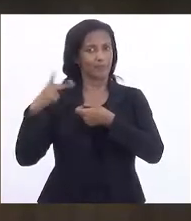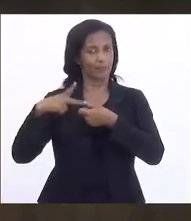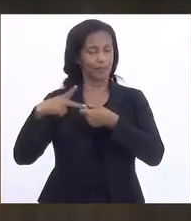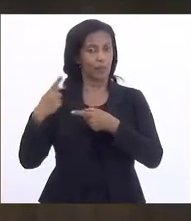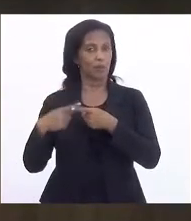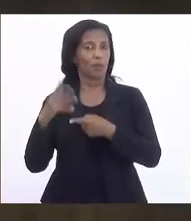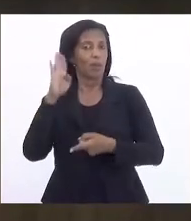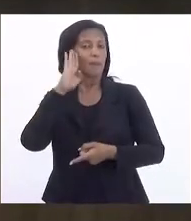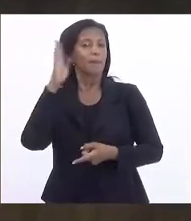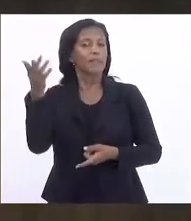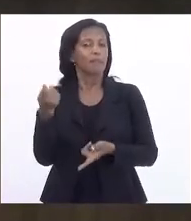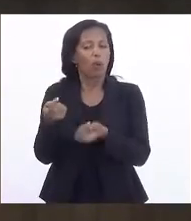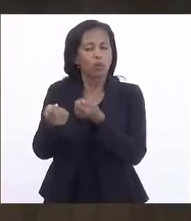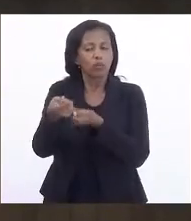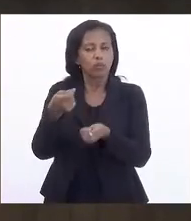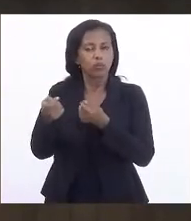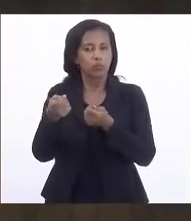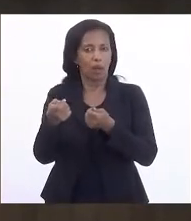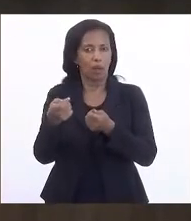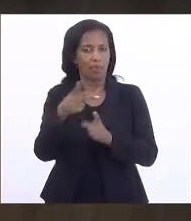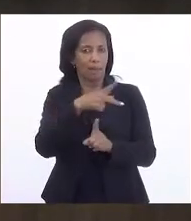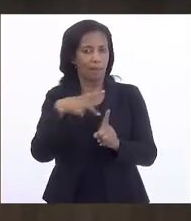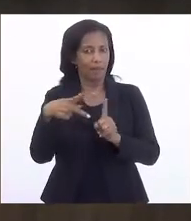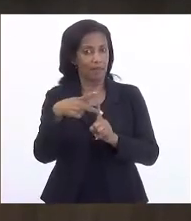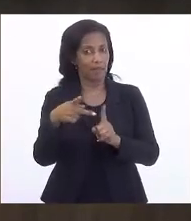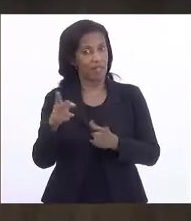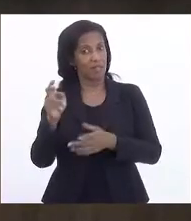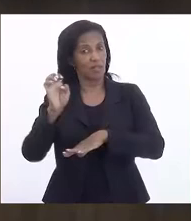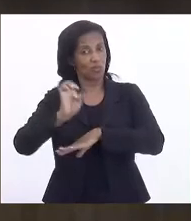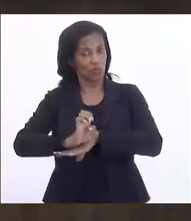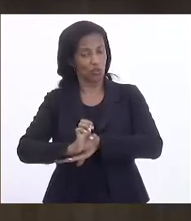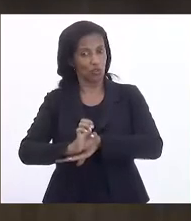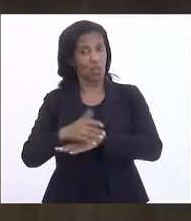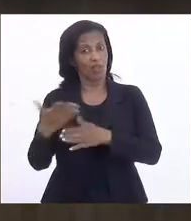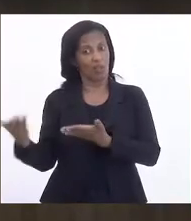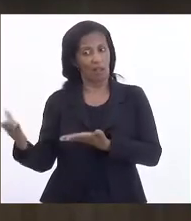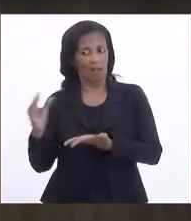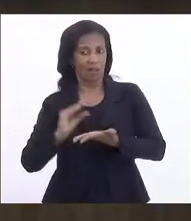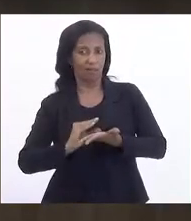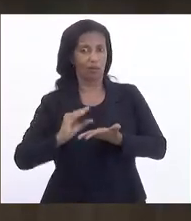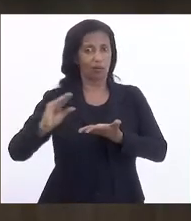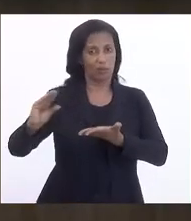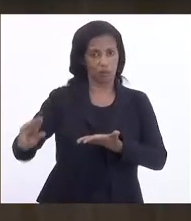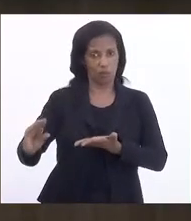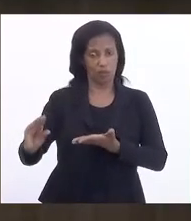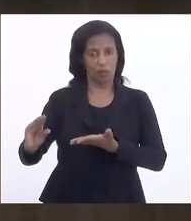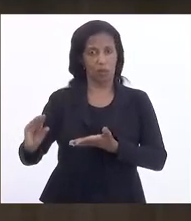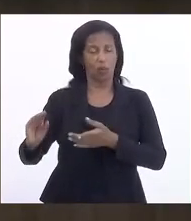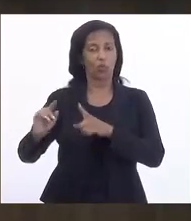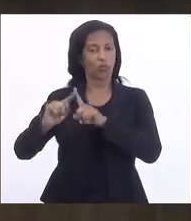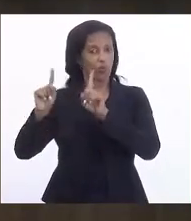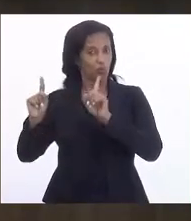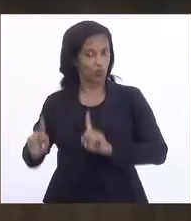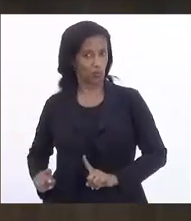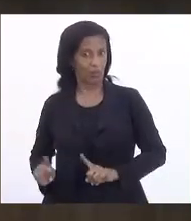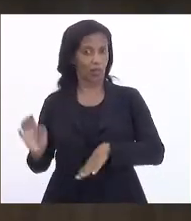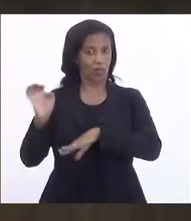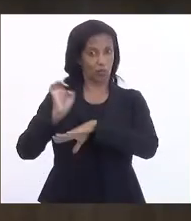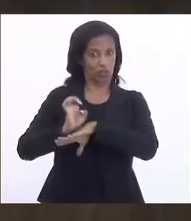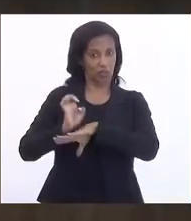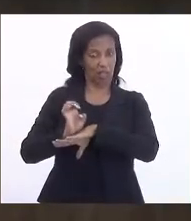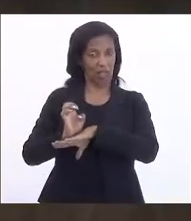principal fonte de financiamento da previdência no estado do Rio de Janeiro é além da contribuição dos servidores e do estado como patrão